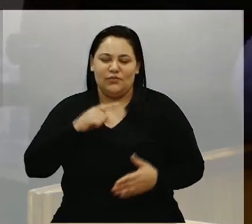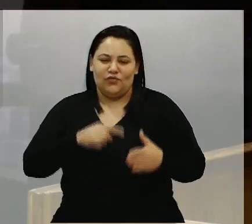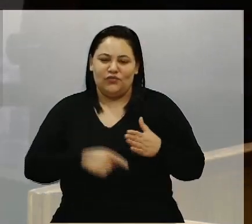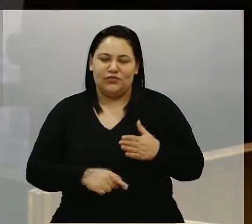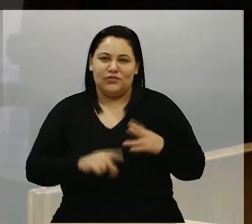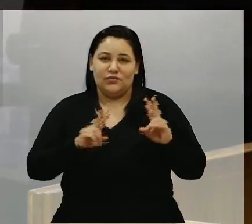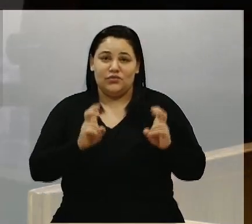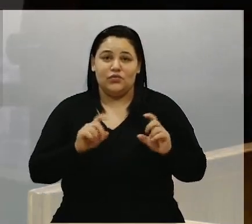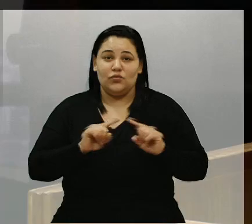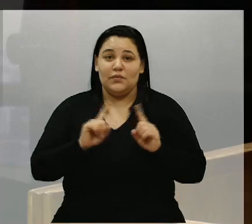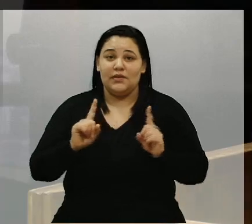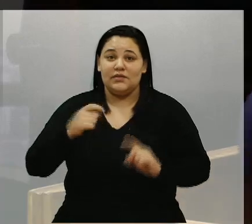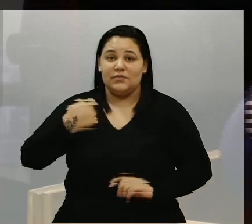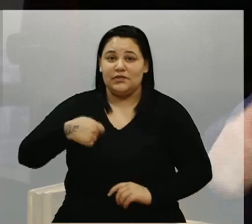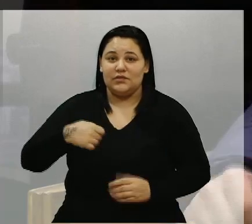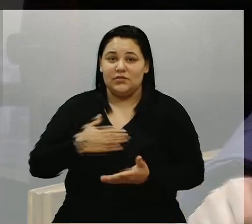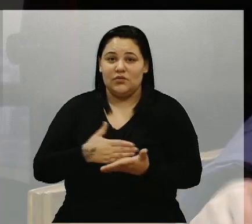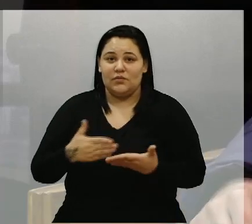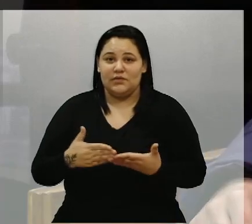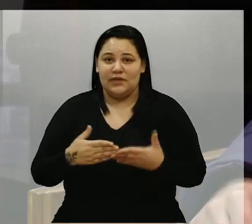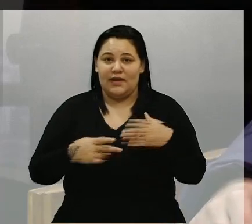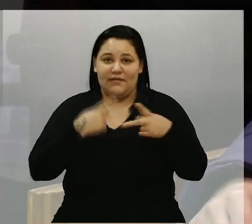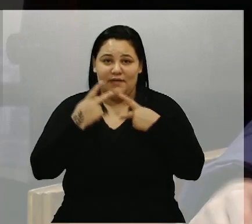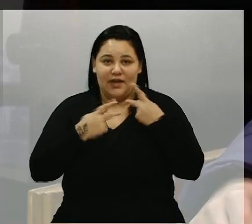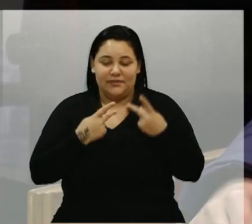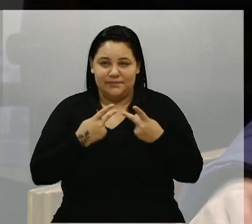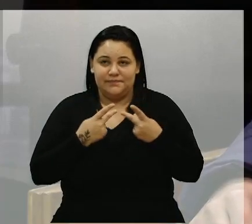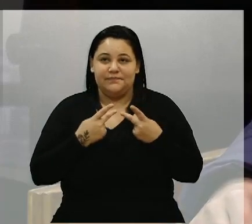não posso deixar de começar a minha fala